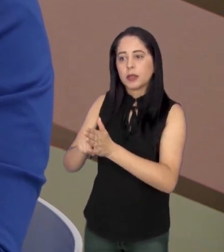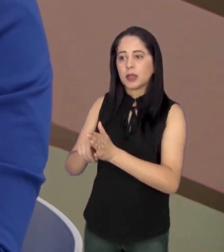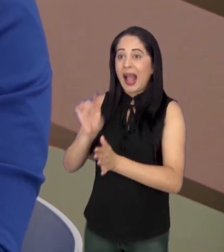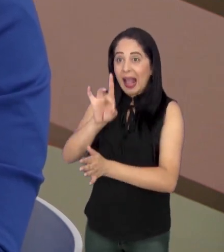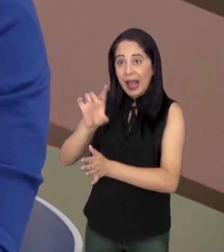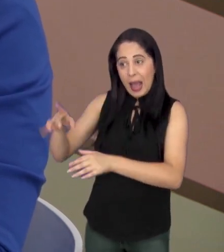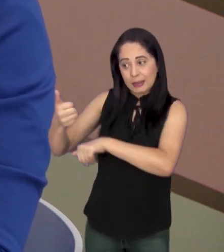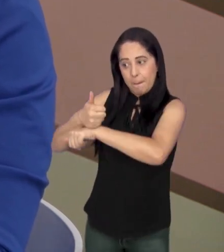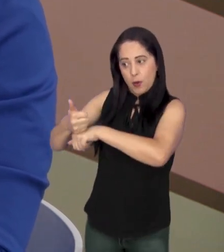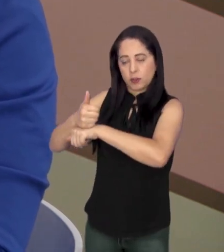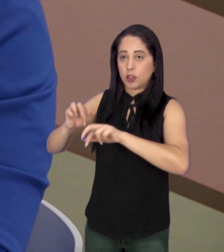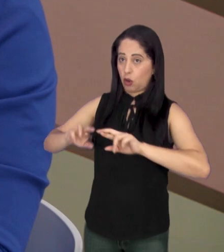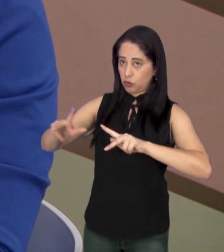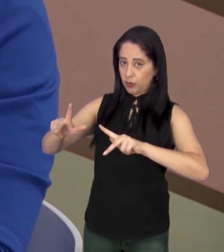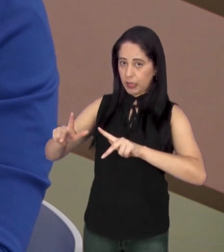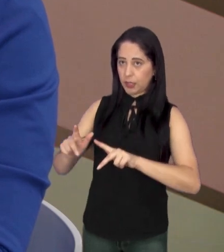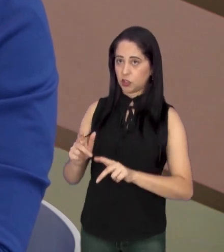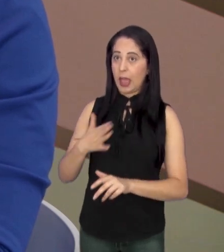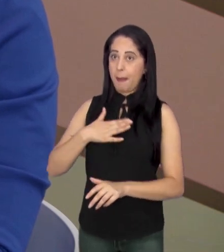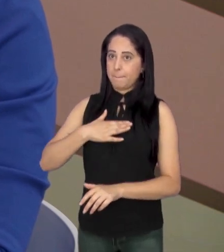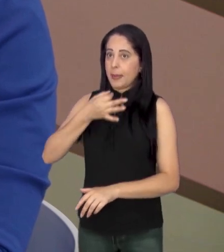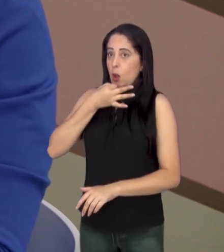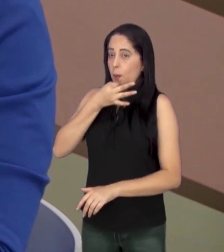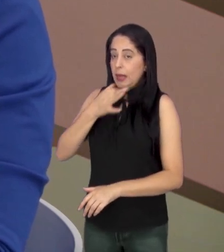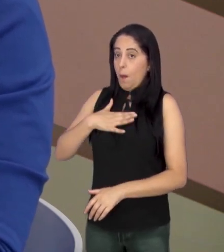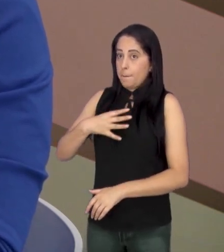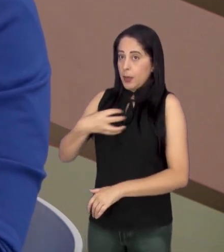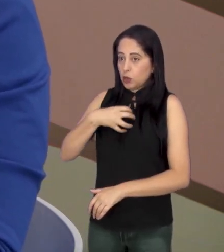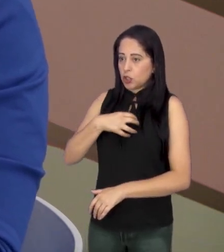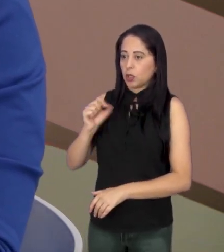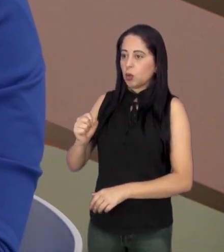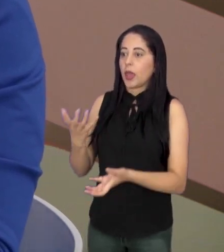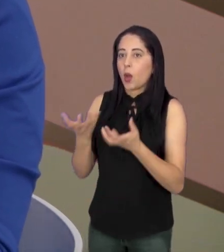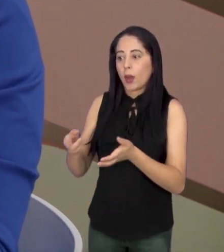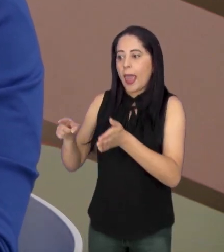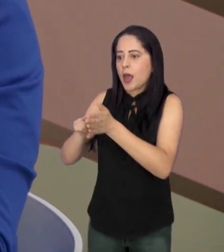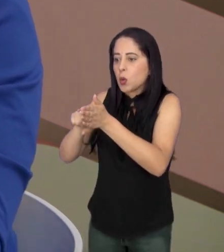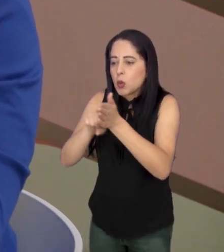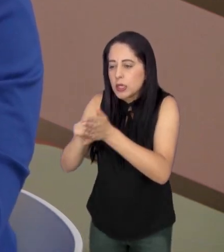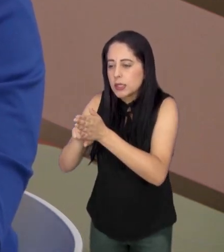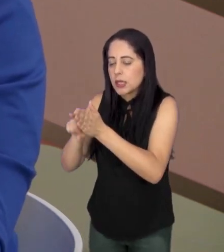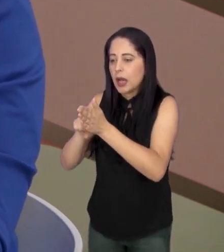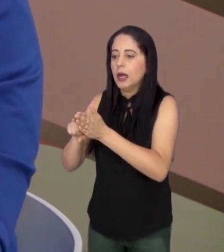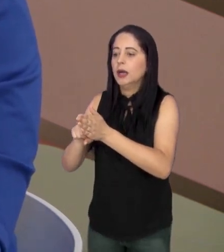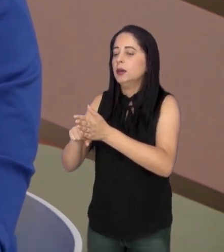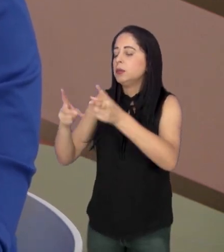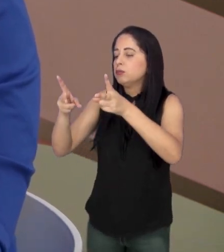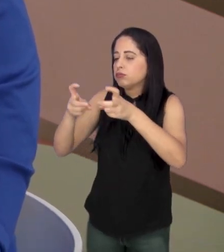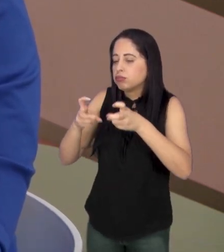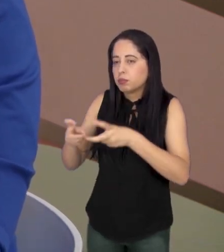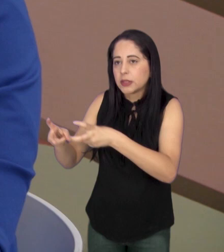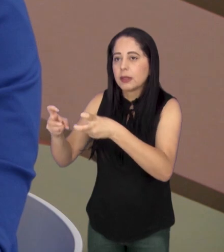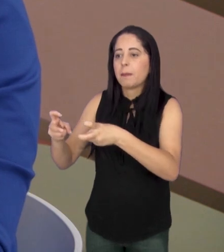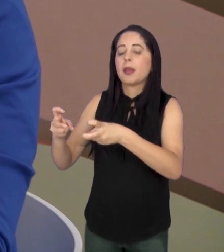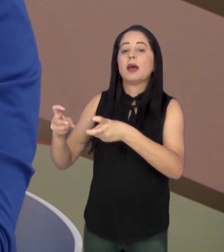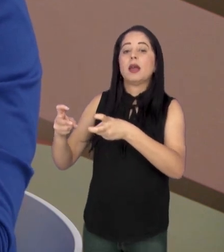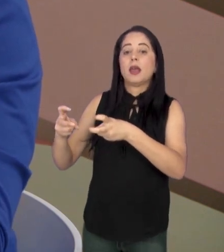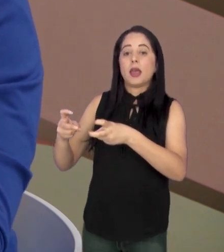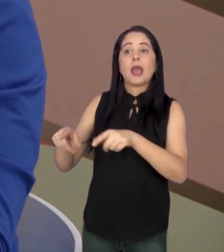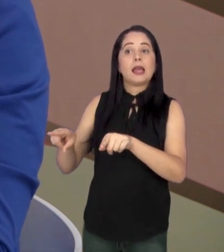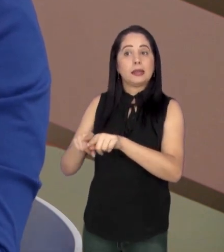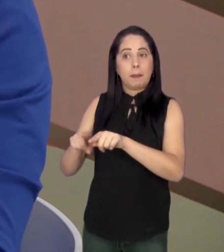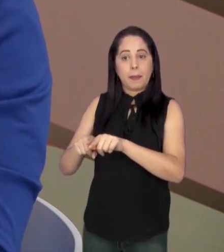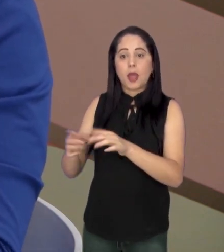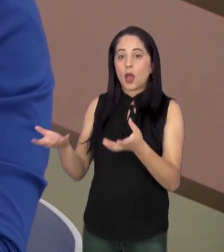de uma maneira. Eu gosto de fazer alguns exames para poder ver a composição corporal do paciente, entender como é que está o estado de saúde dele atual. Gosto